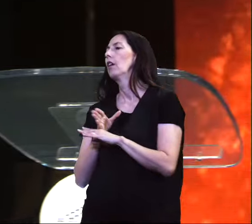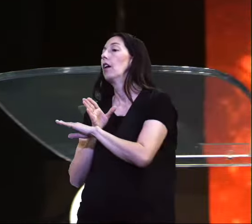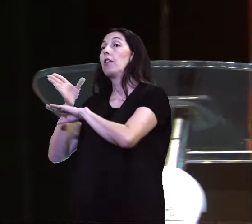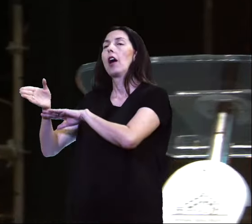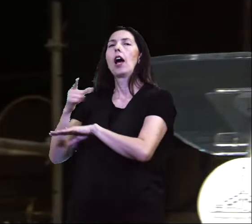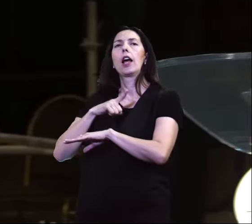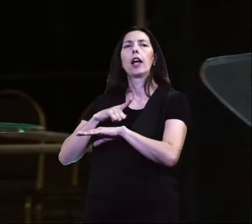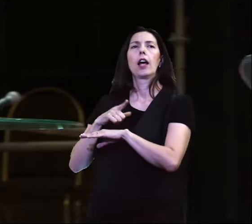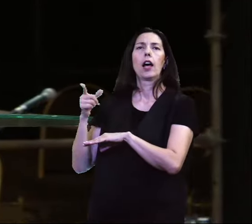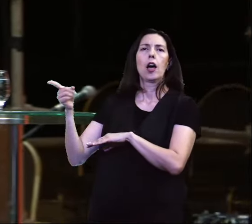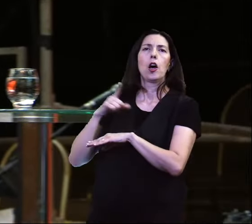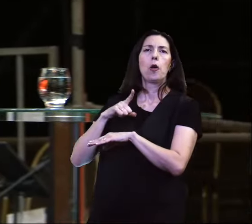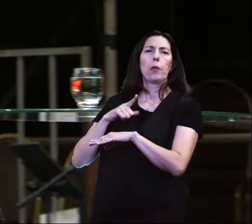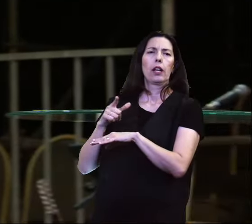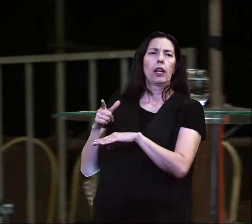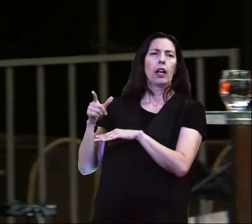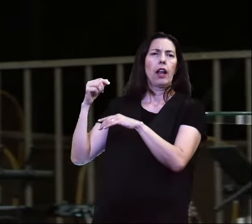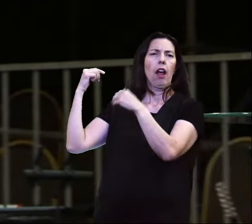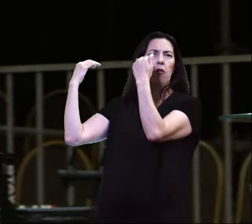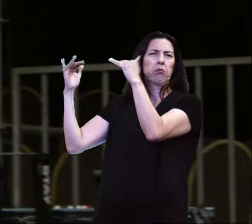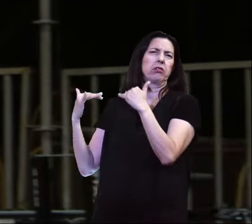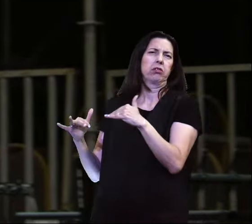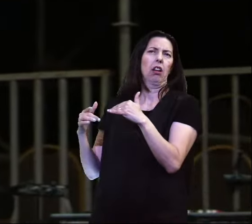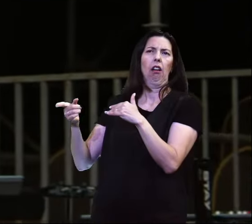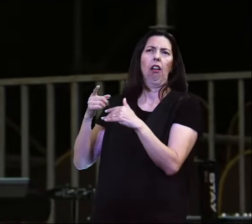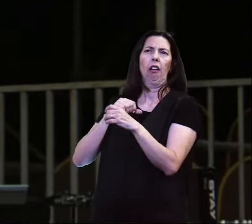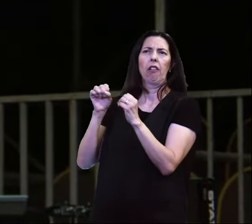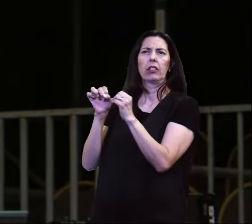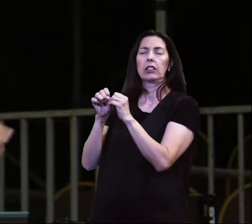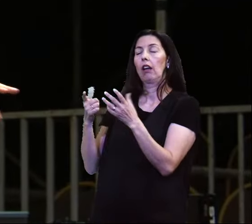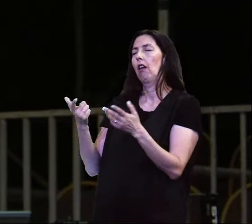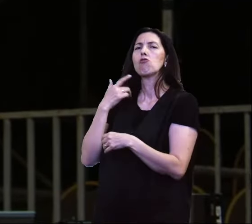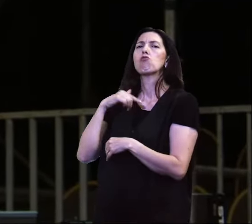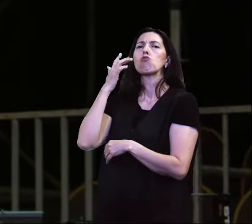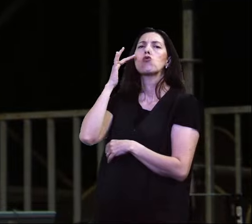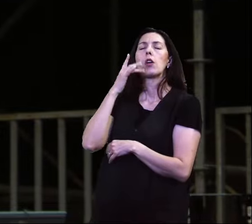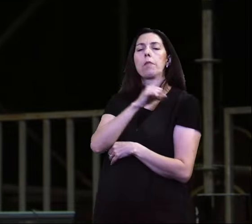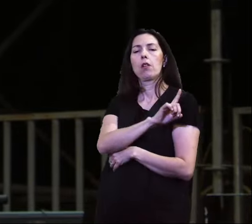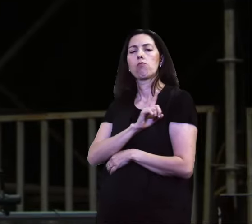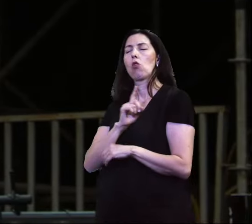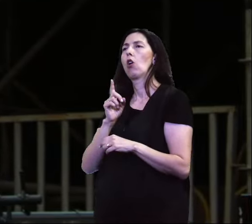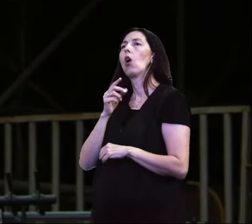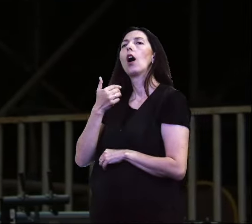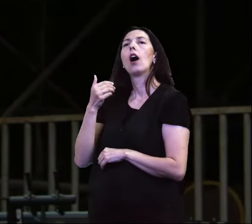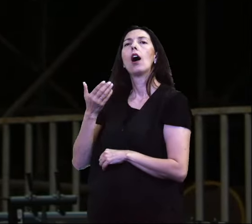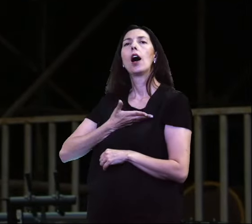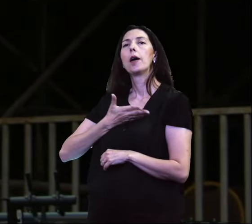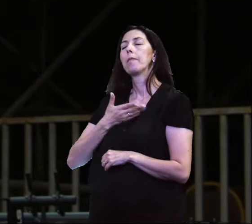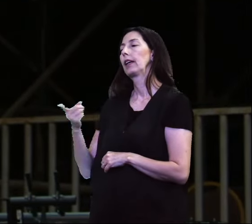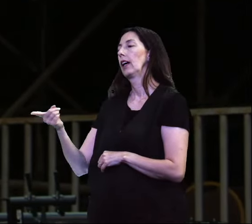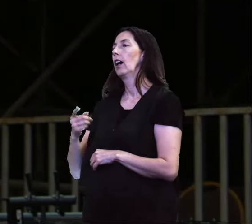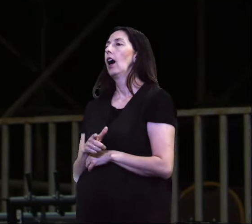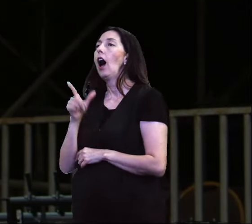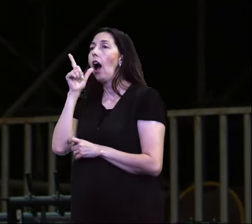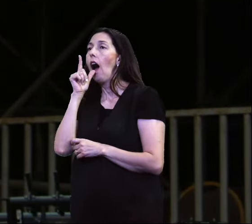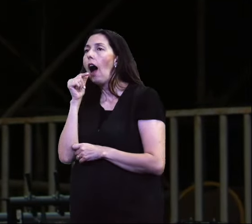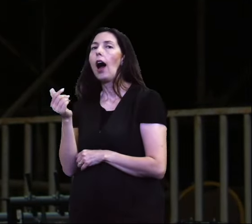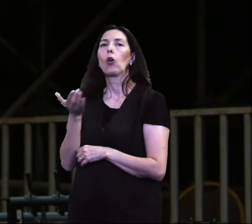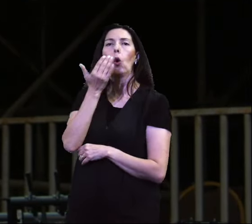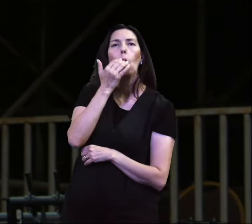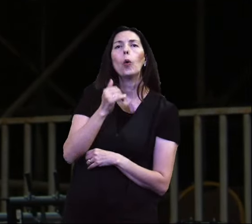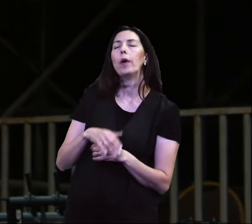da cidade. Ela não sabia, mas ela foi com uma outra amiga. Comeram bolacha, tomaram água e